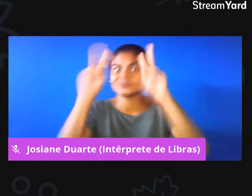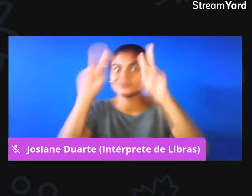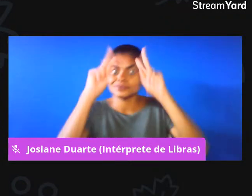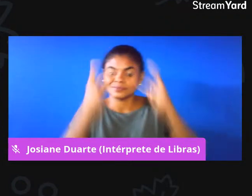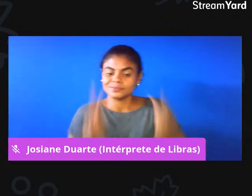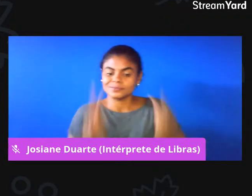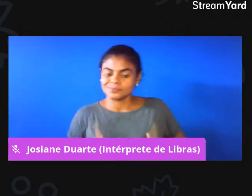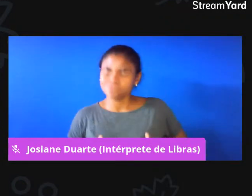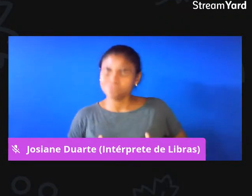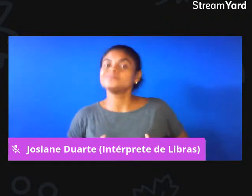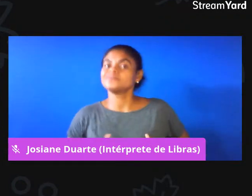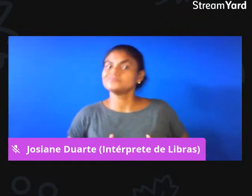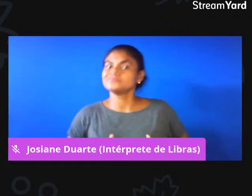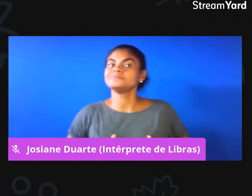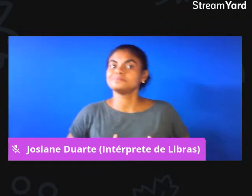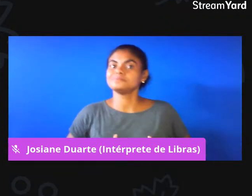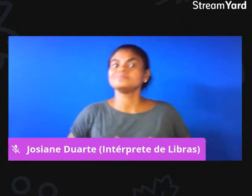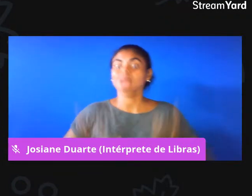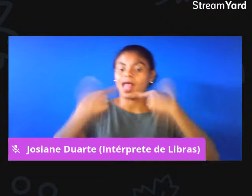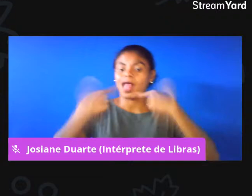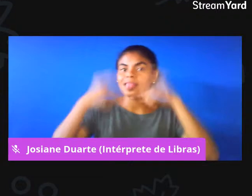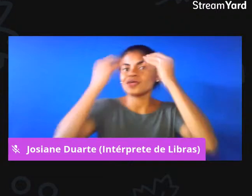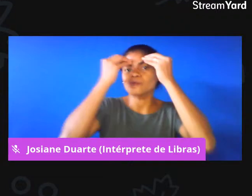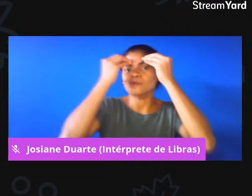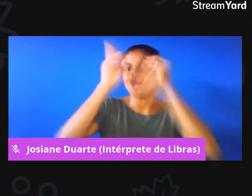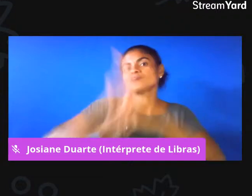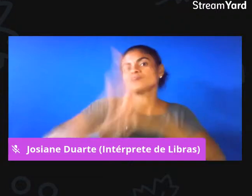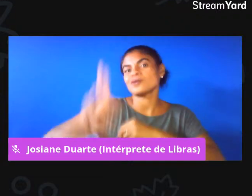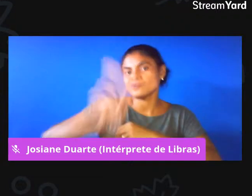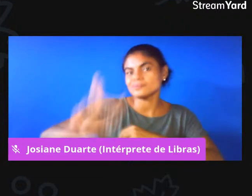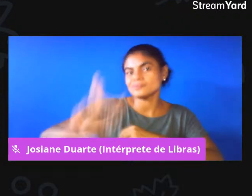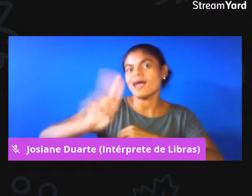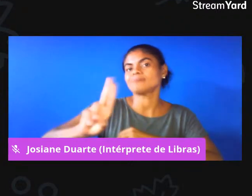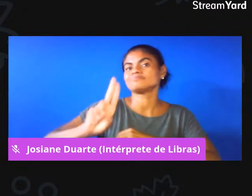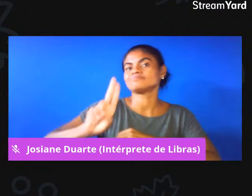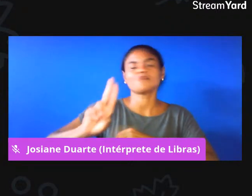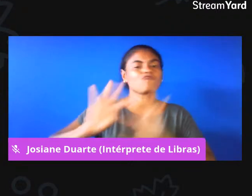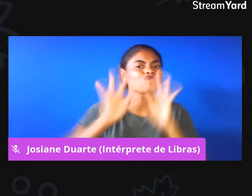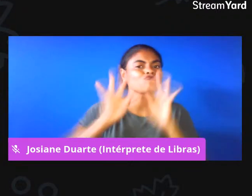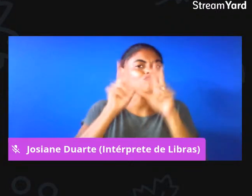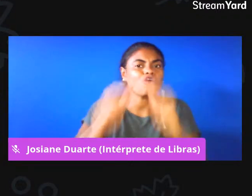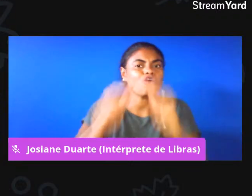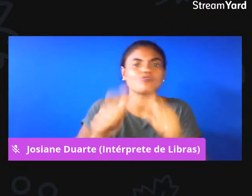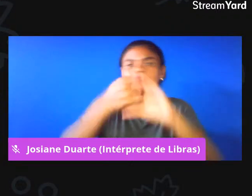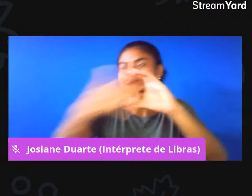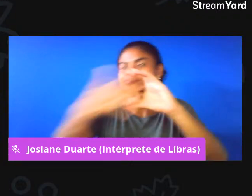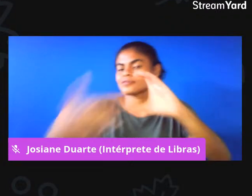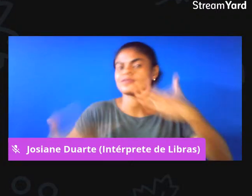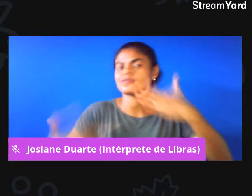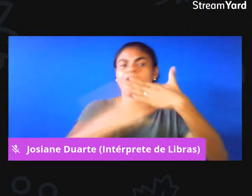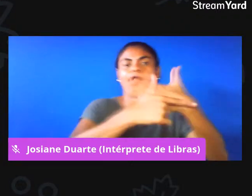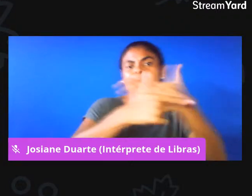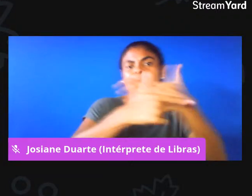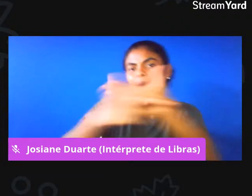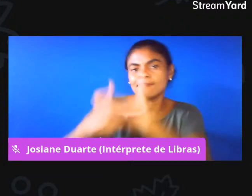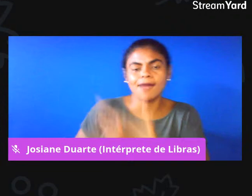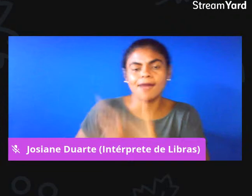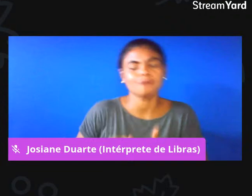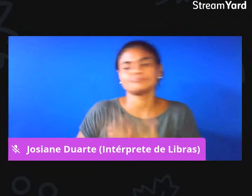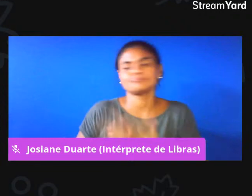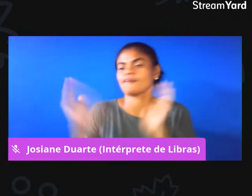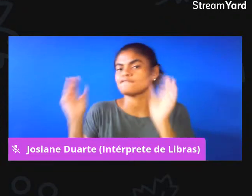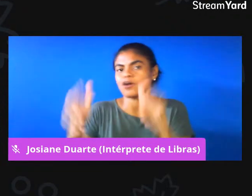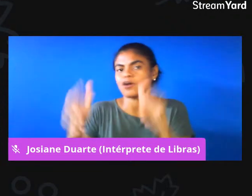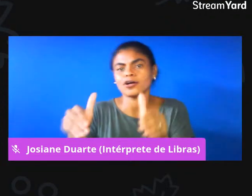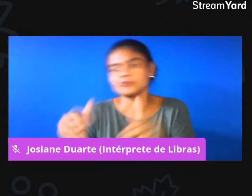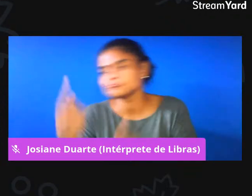funções, intercalando-as, mesclando-as, dando maior ênfase ora a uma, ora a outra, mas sempre partindo da sua